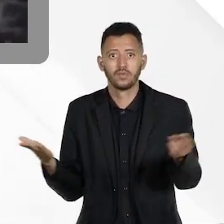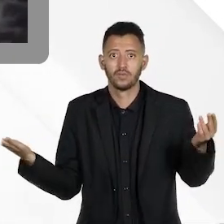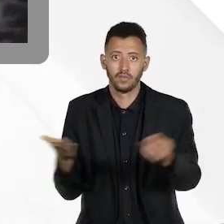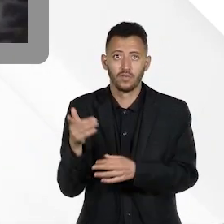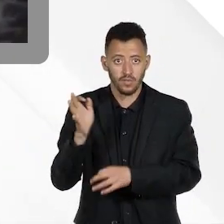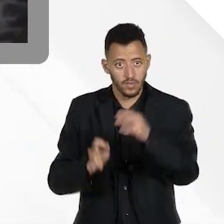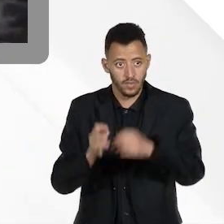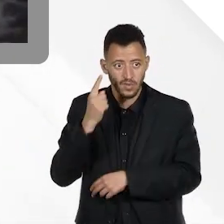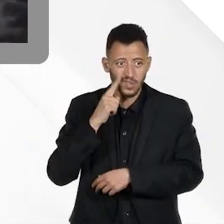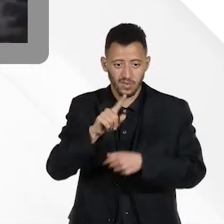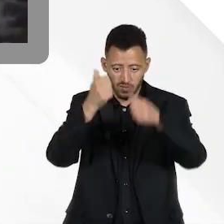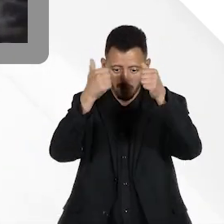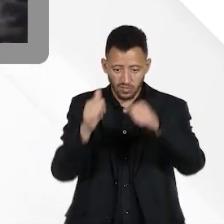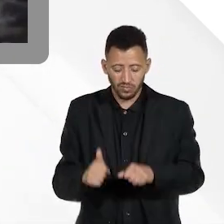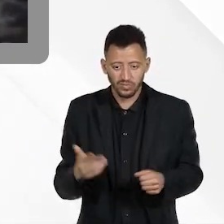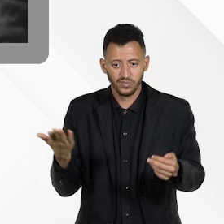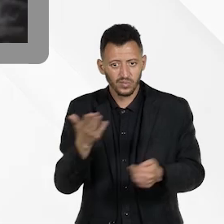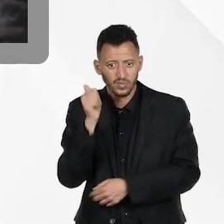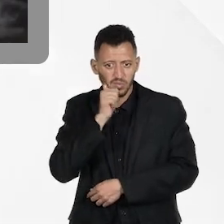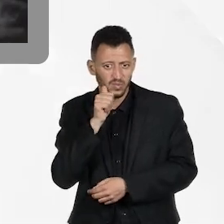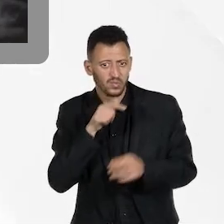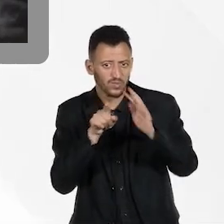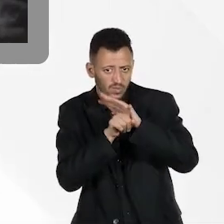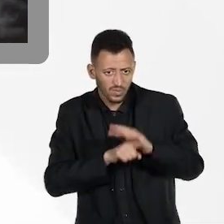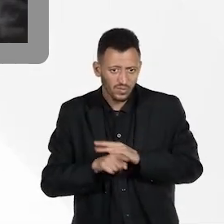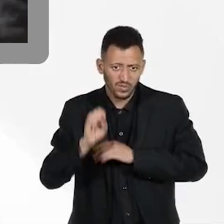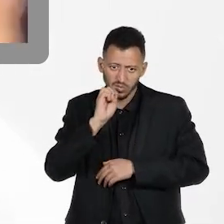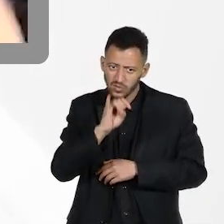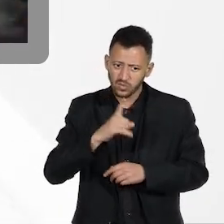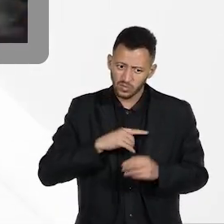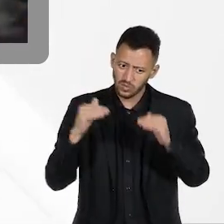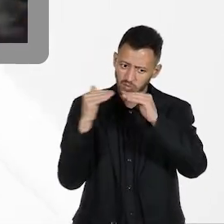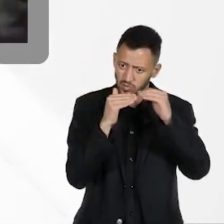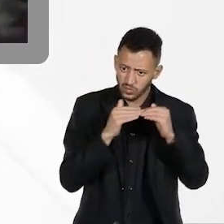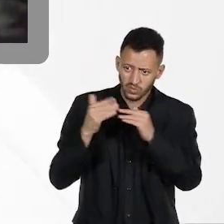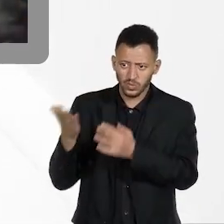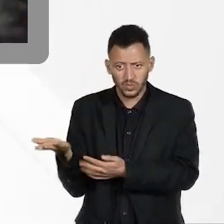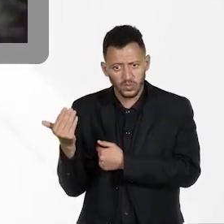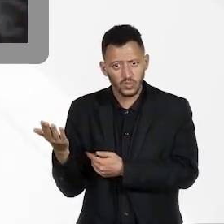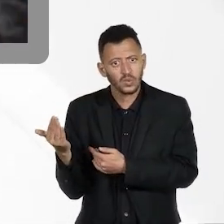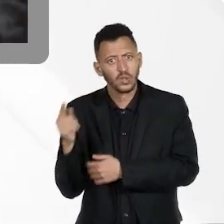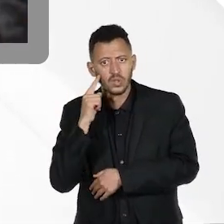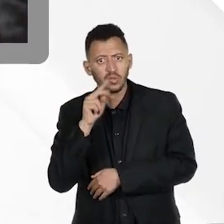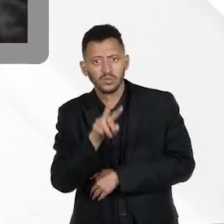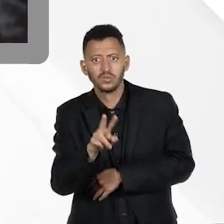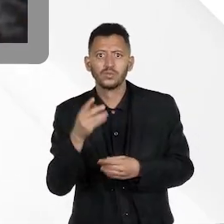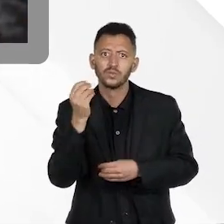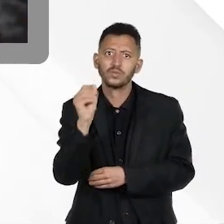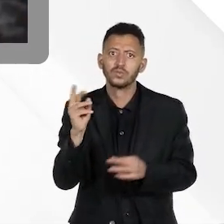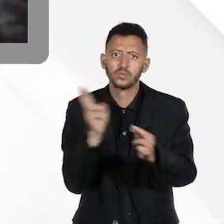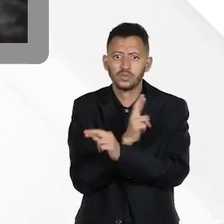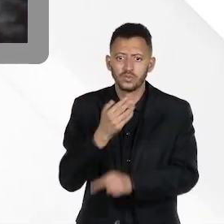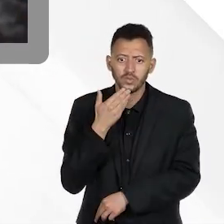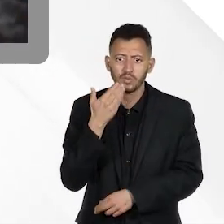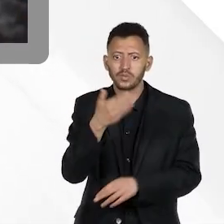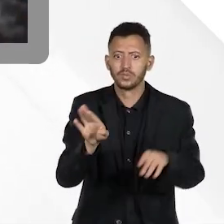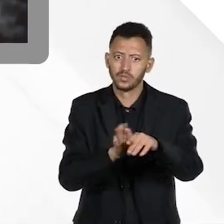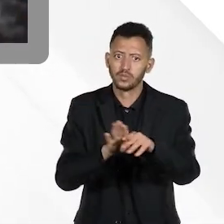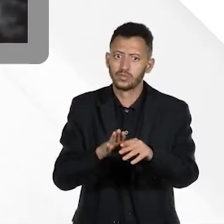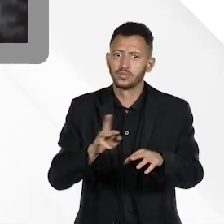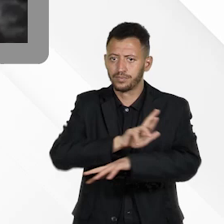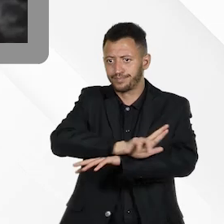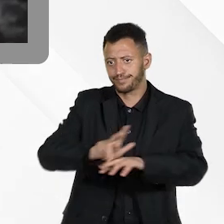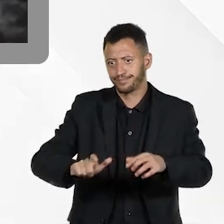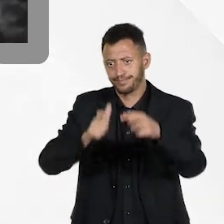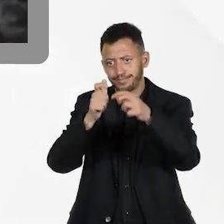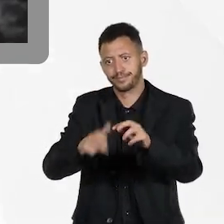adolescente. Esse juiz vai verificar, ou essa juíza vai verificar se há concordância da criança ou do adolescente com relação a esse pedido